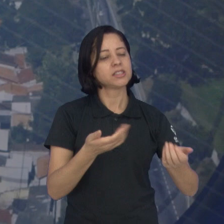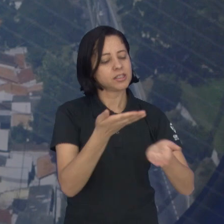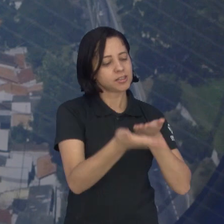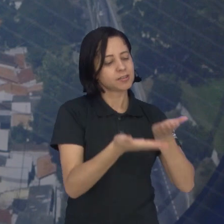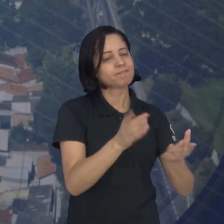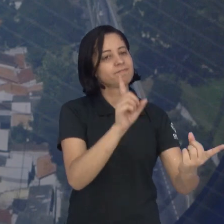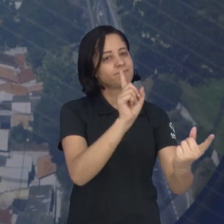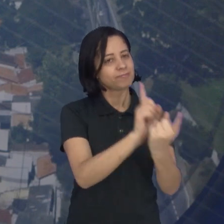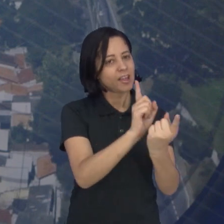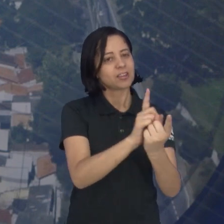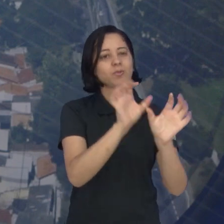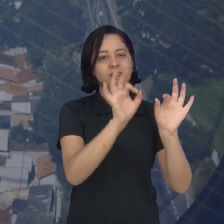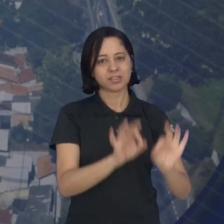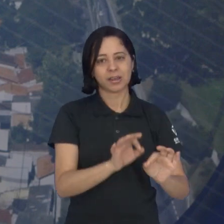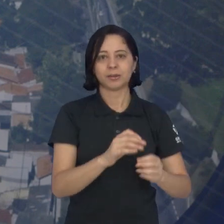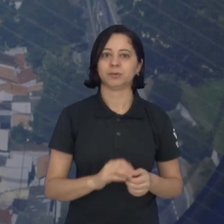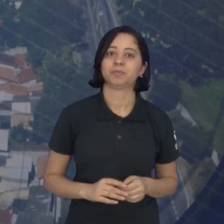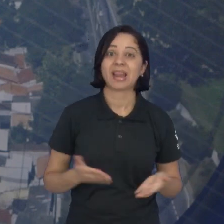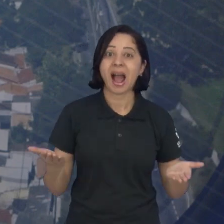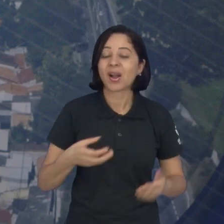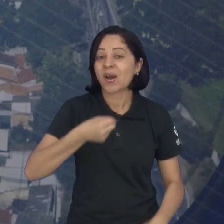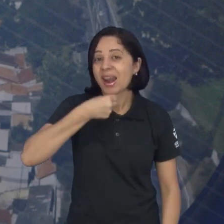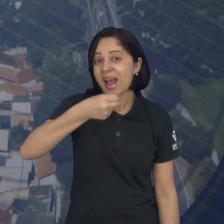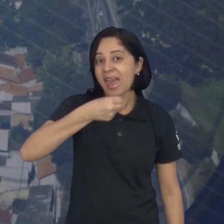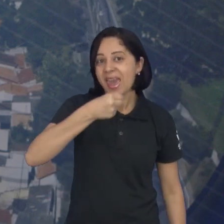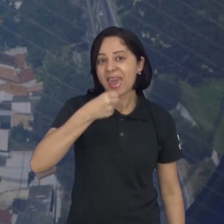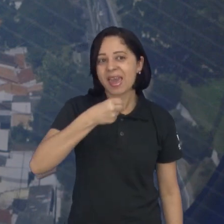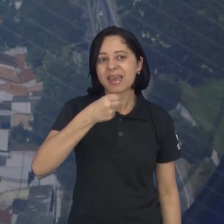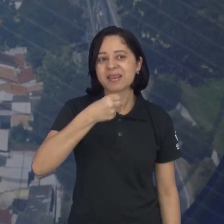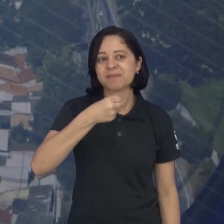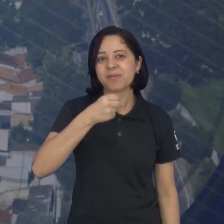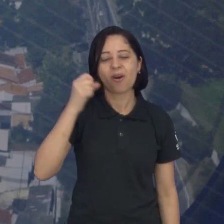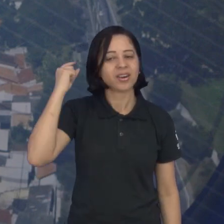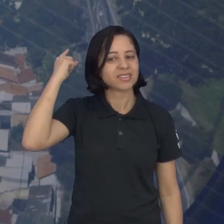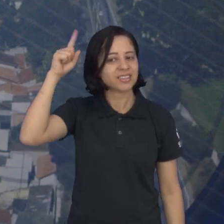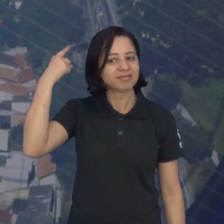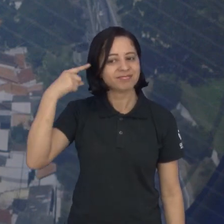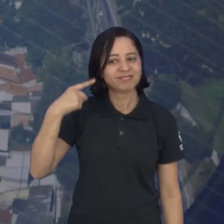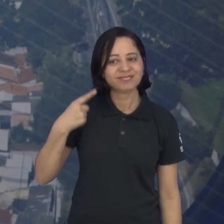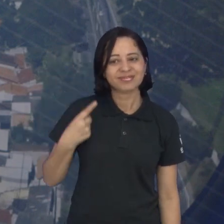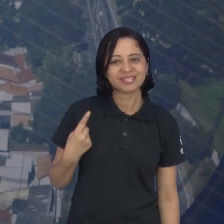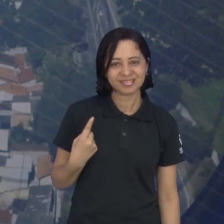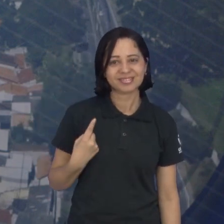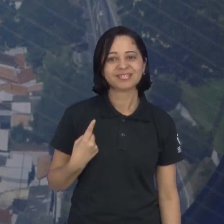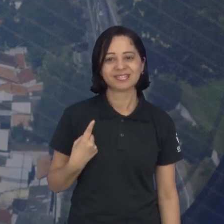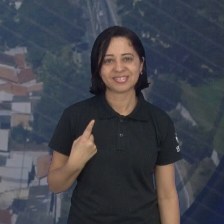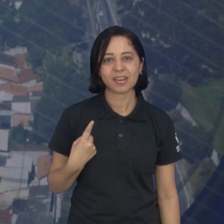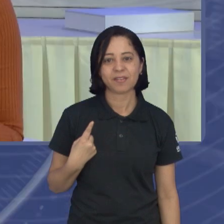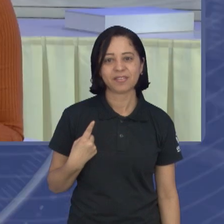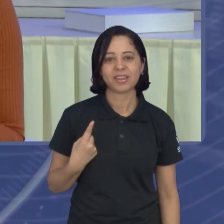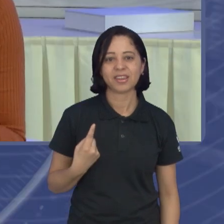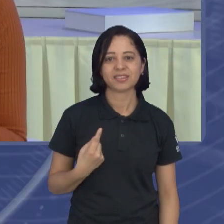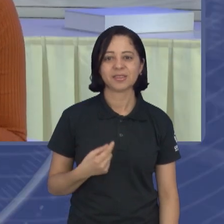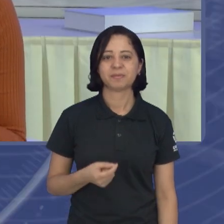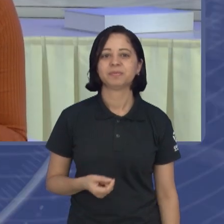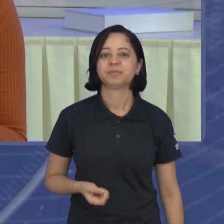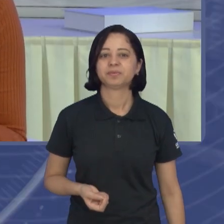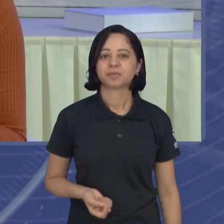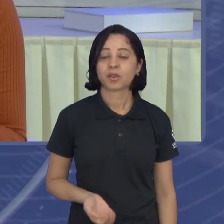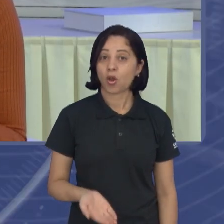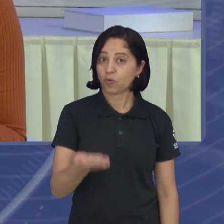quero chamar a repórter Tamires Vick, que está sempre com a gente, já virou sócia aqui do Diálogos. Tami, você está